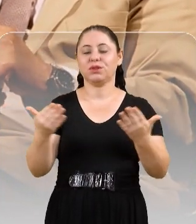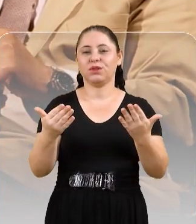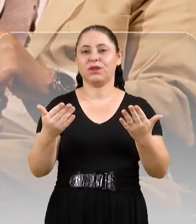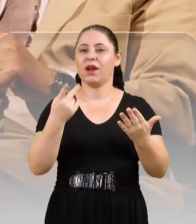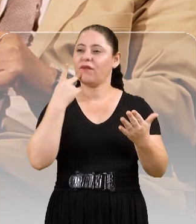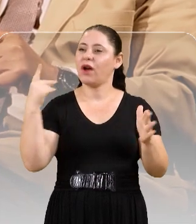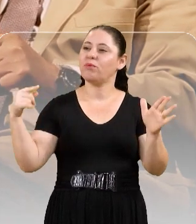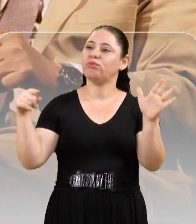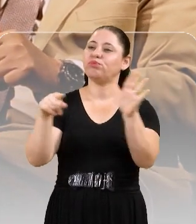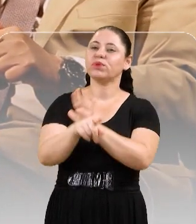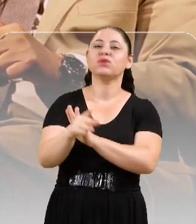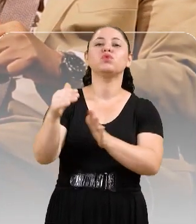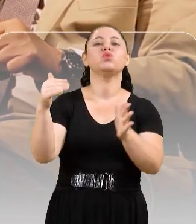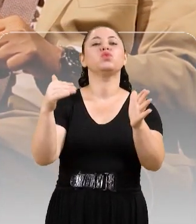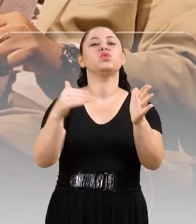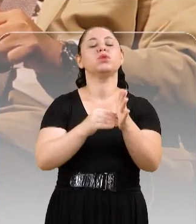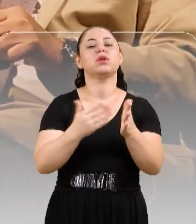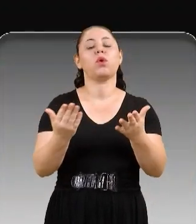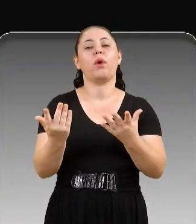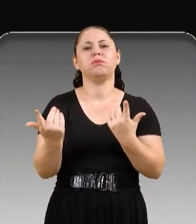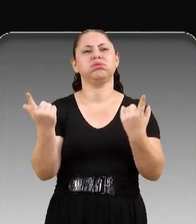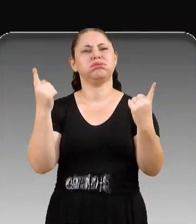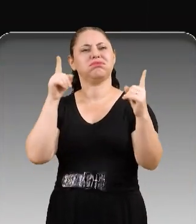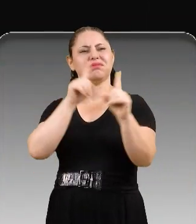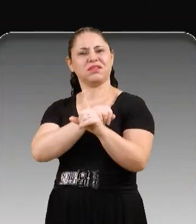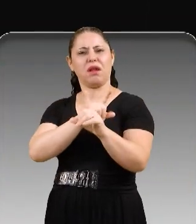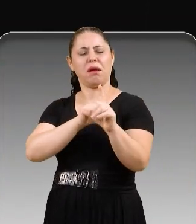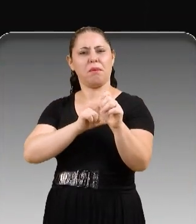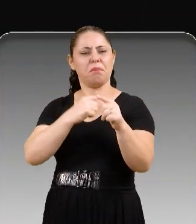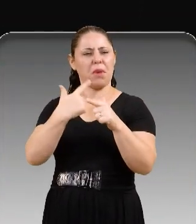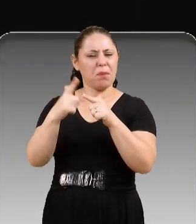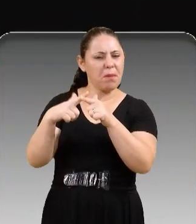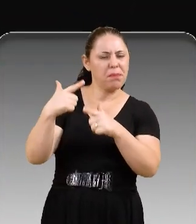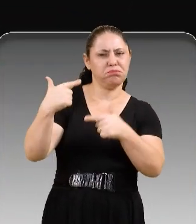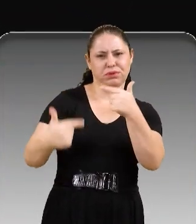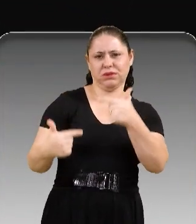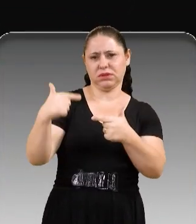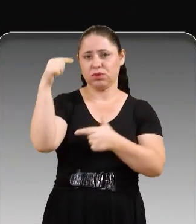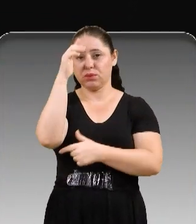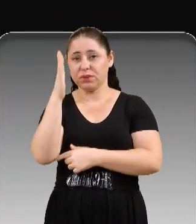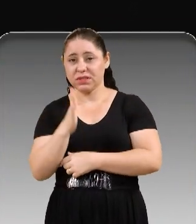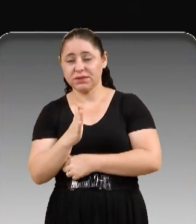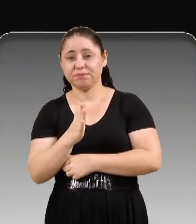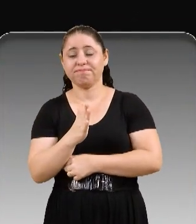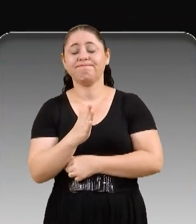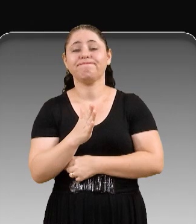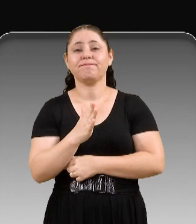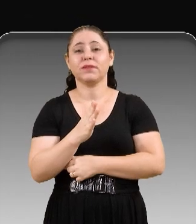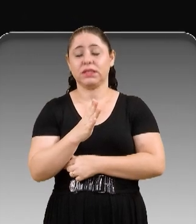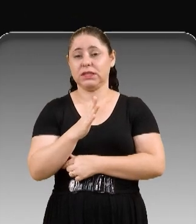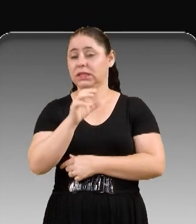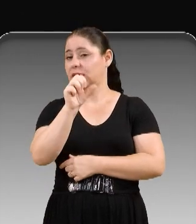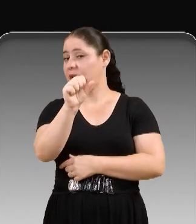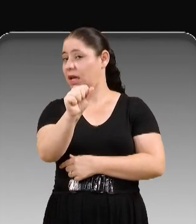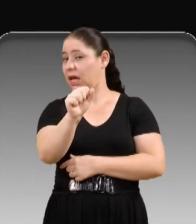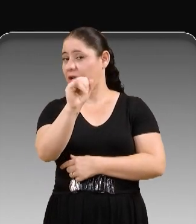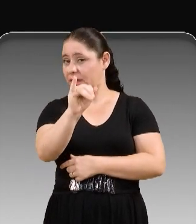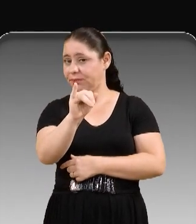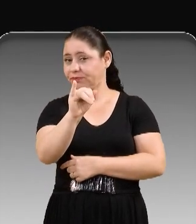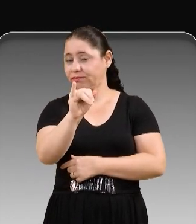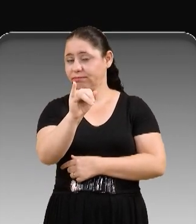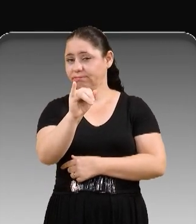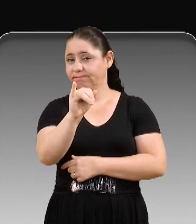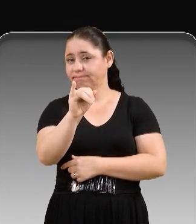de Justiça, agora sim, indo para a minha última pergunta, nessa convergência, né, essas questões políticas no Brasil,